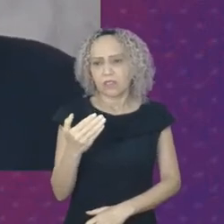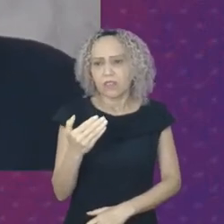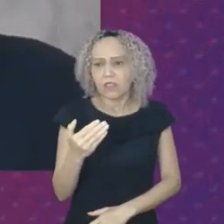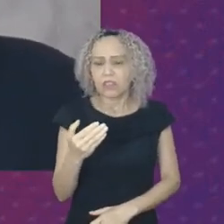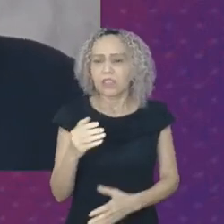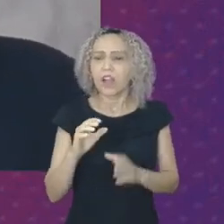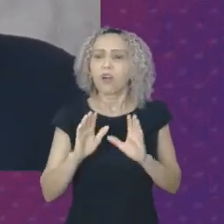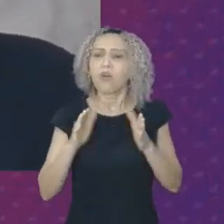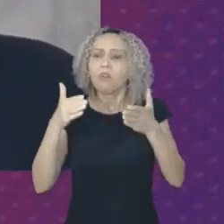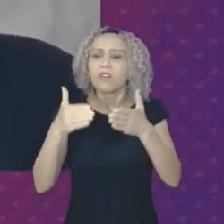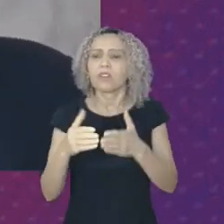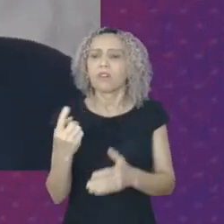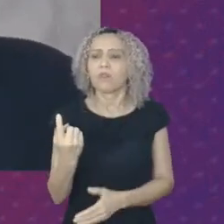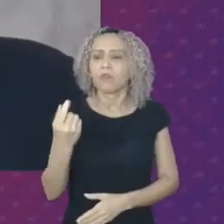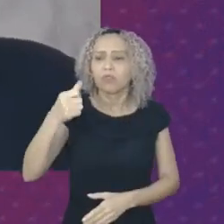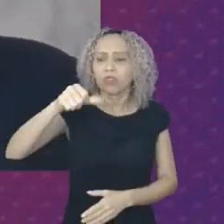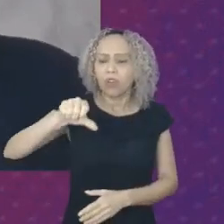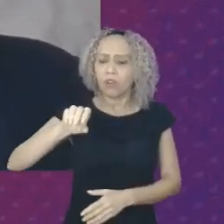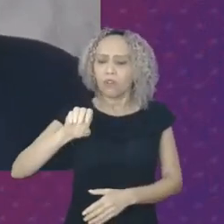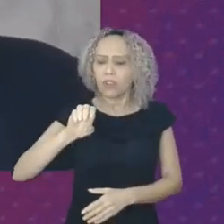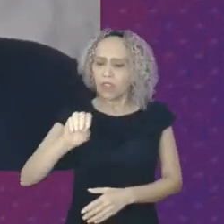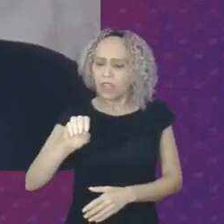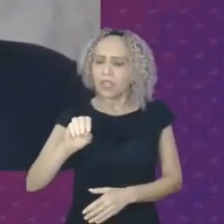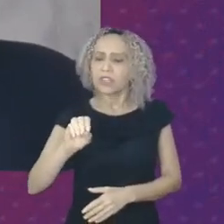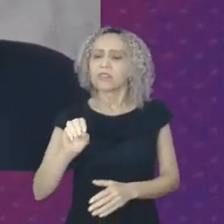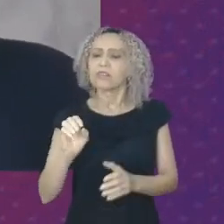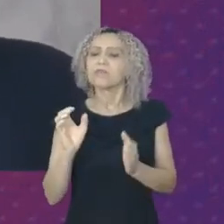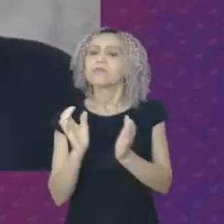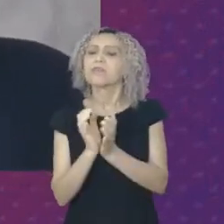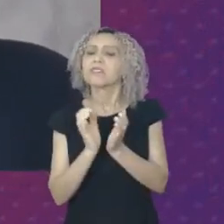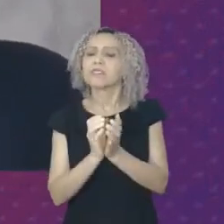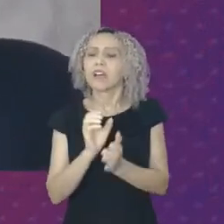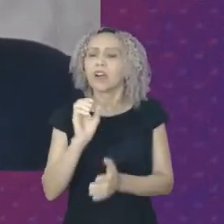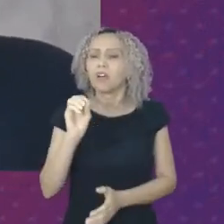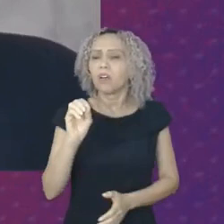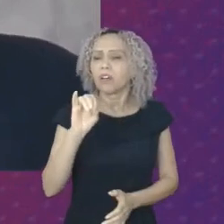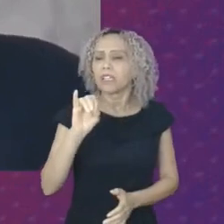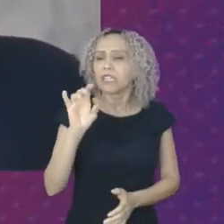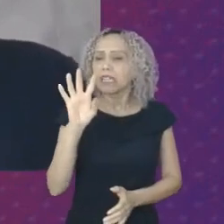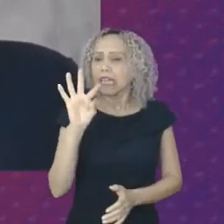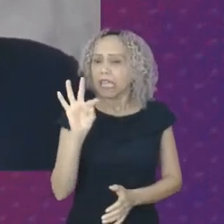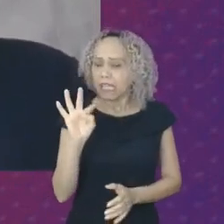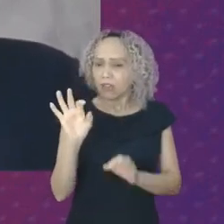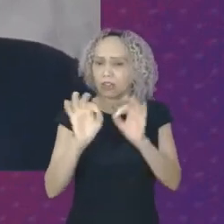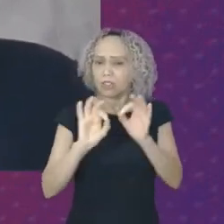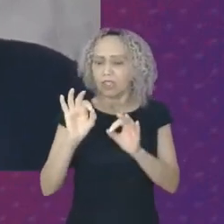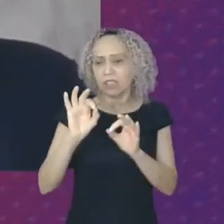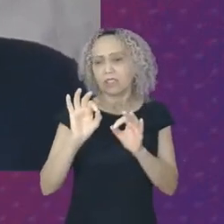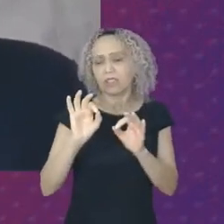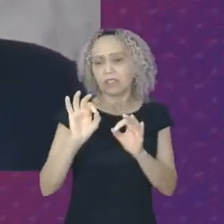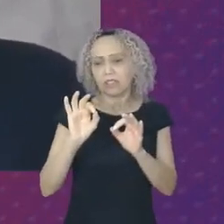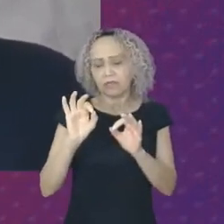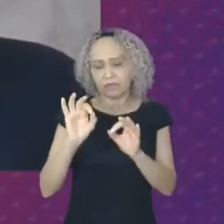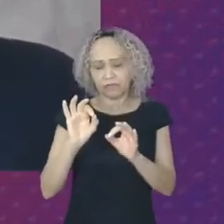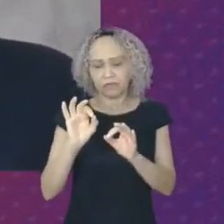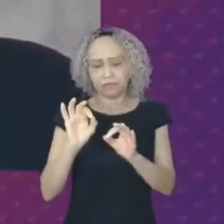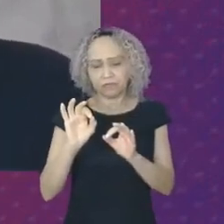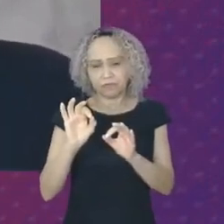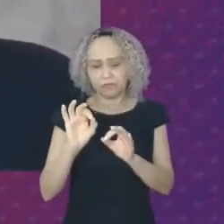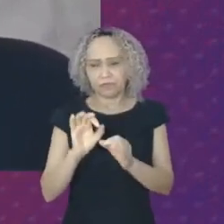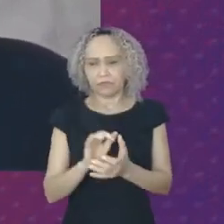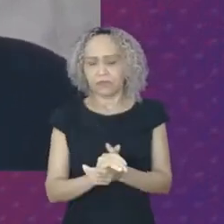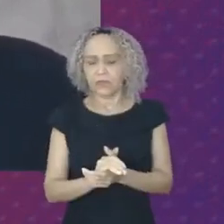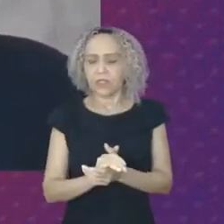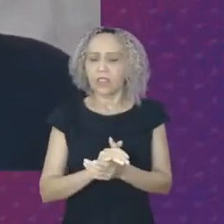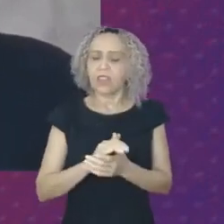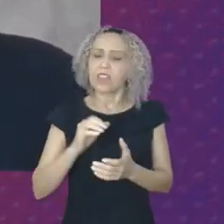Essa convenção trata da prevenção, apuração e coibição do assédio sexual no mundo do trabalho,